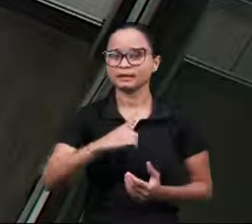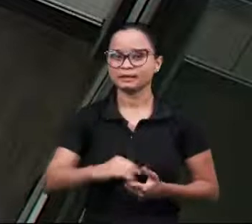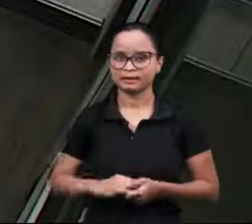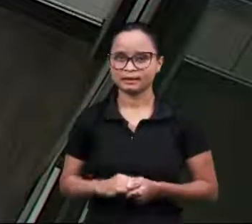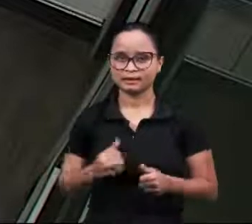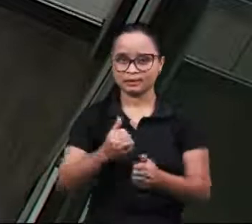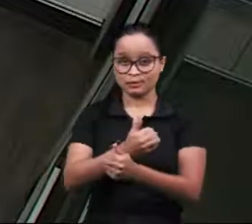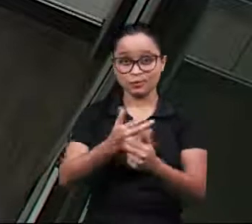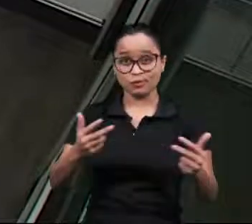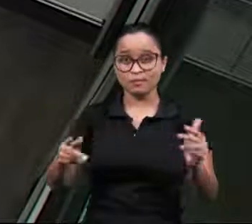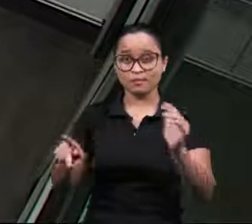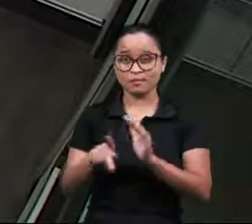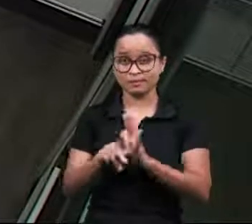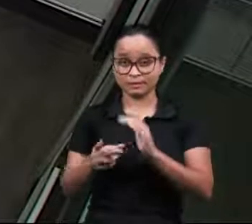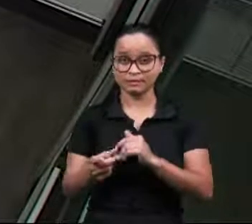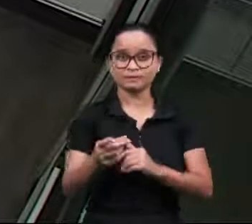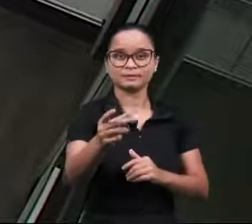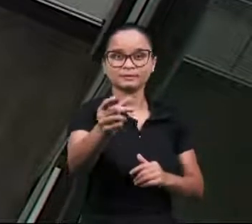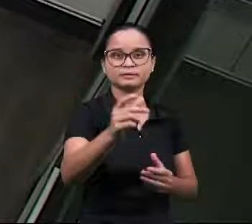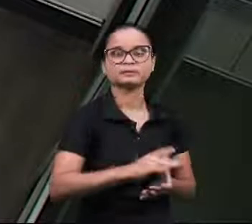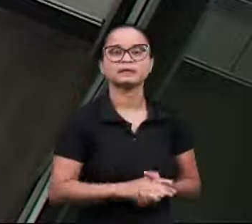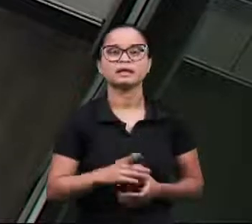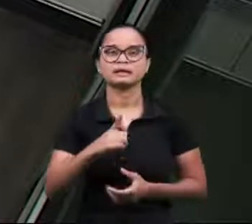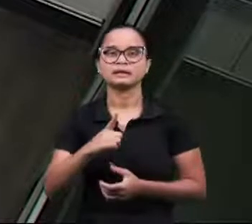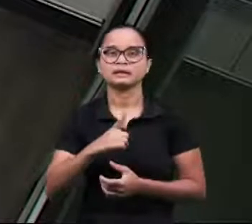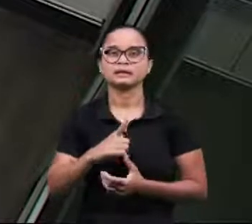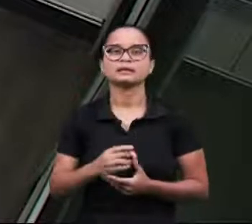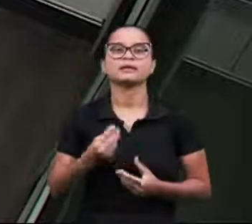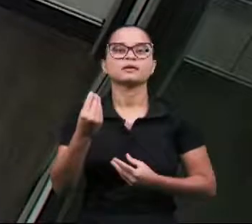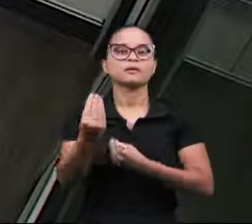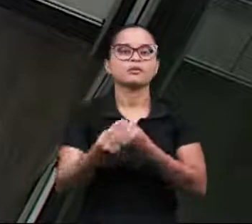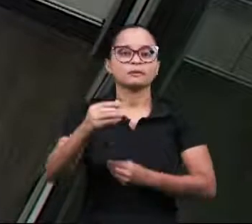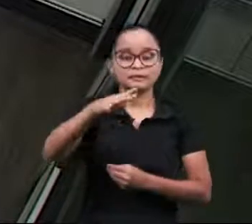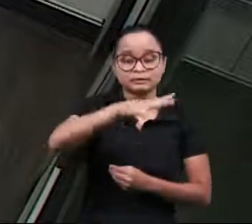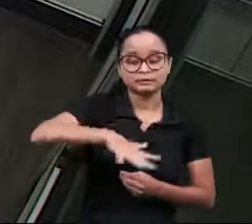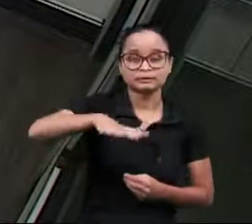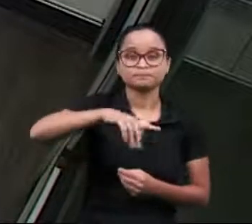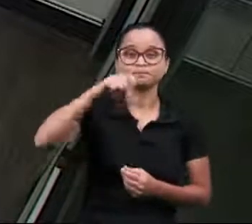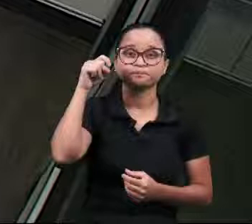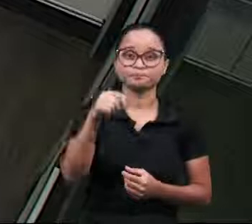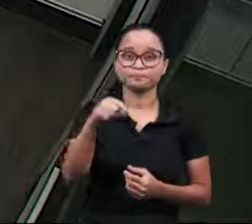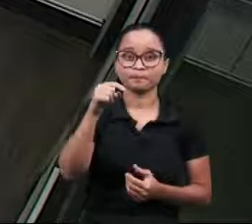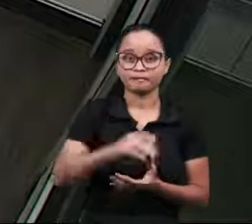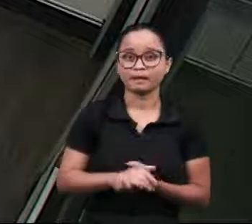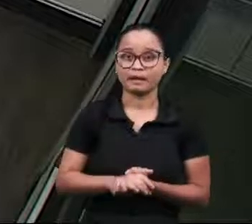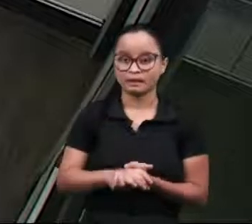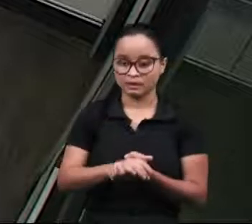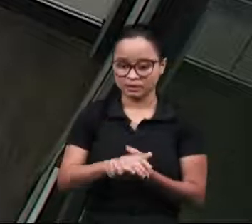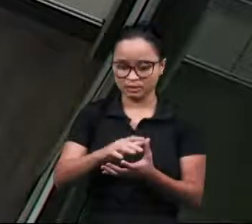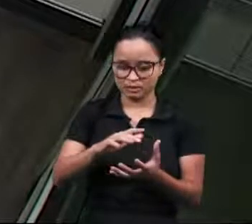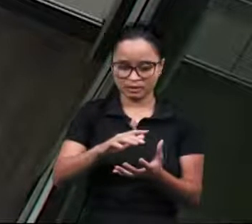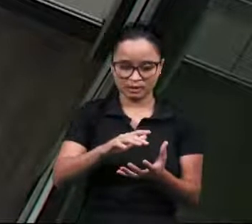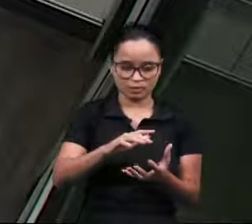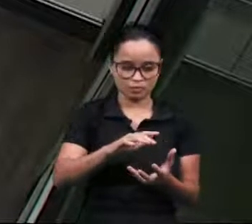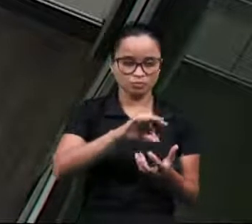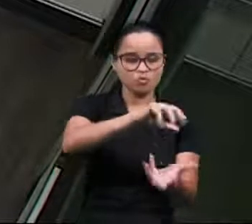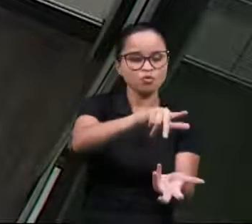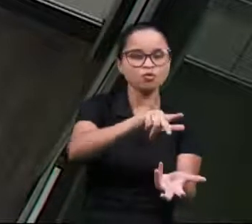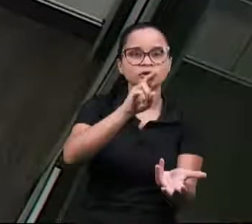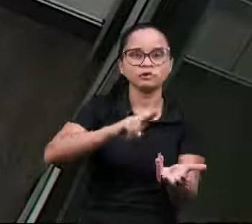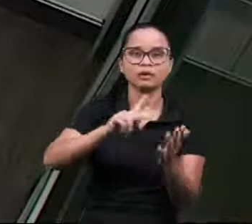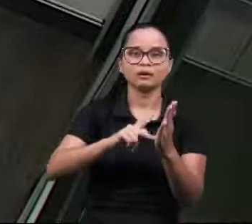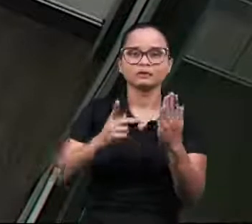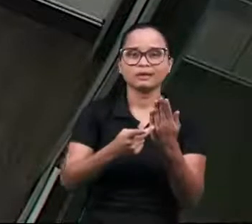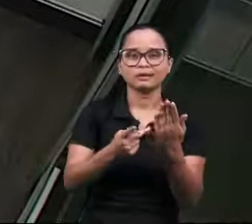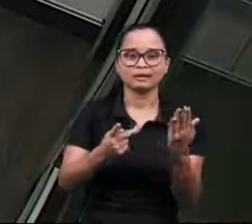coisas eternas, não é? Ele usava de passagens terrenas, dando a entender como é na eternidade. Às vezes você